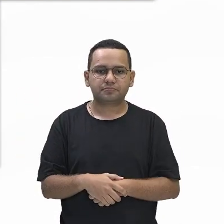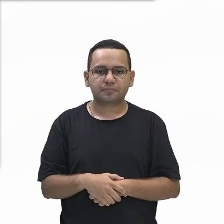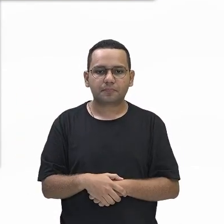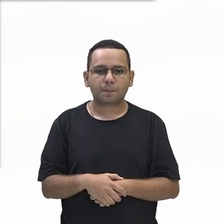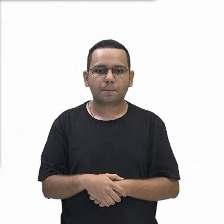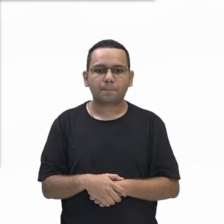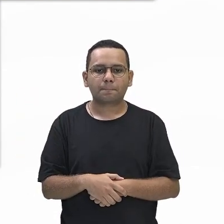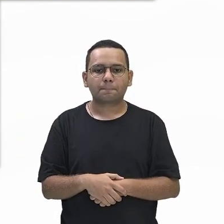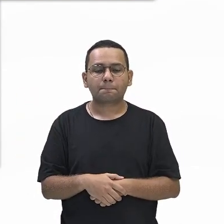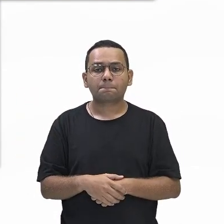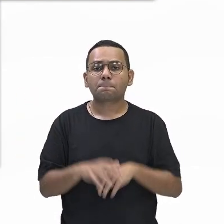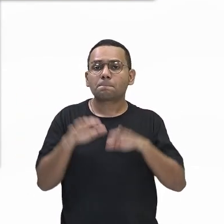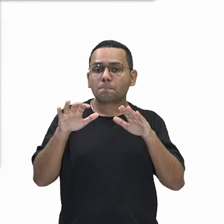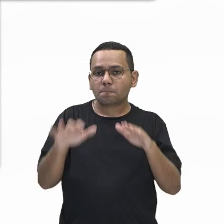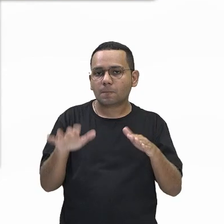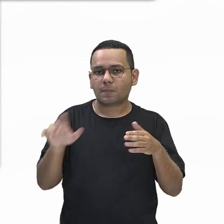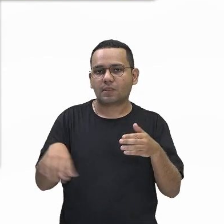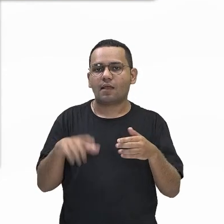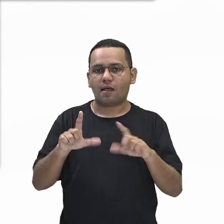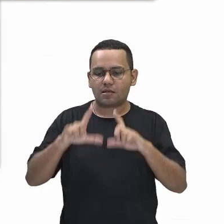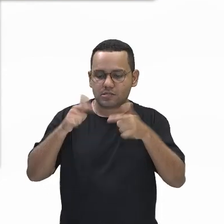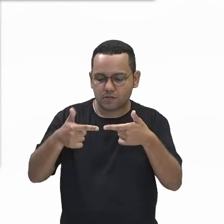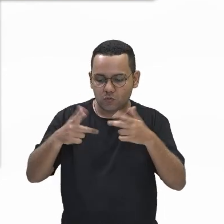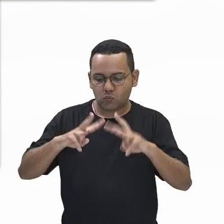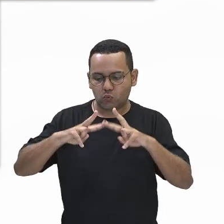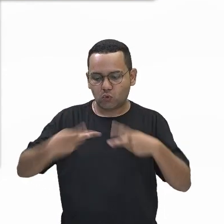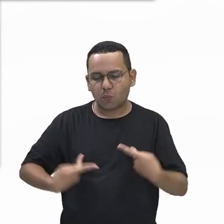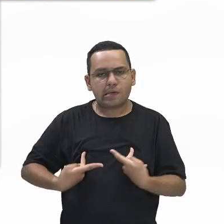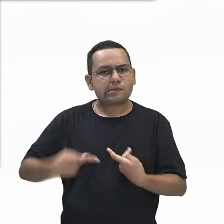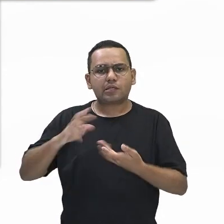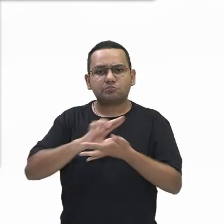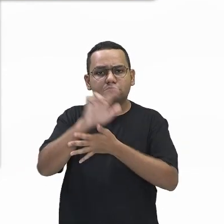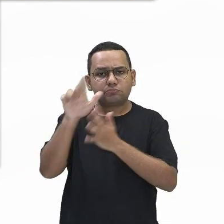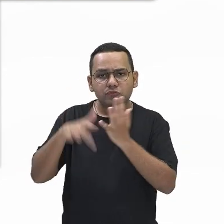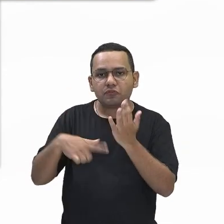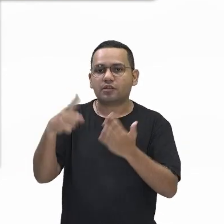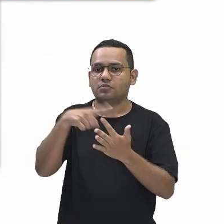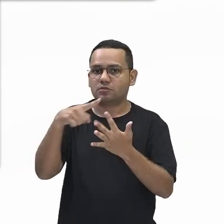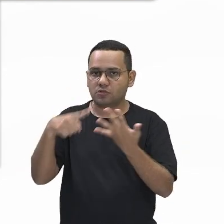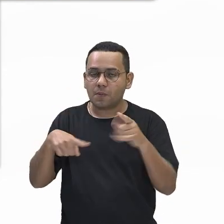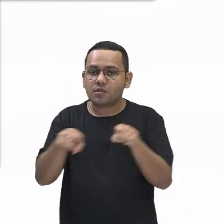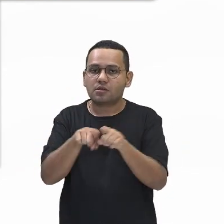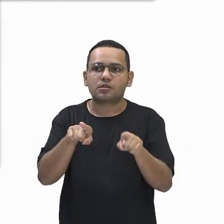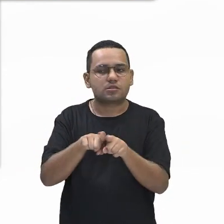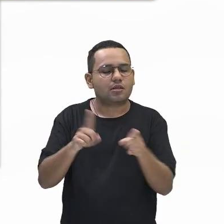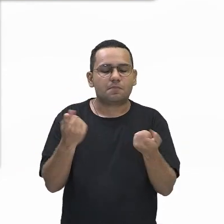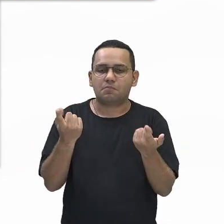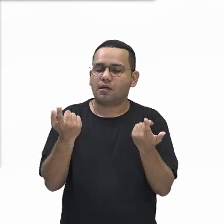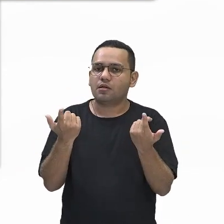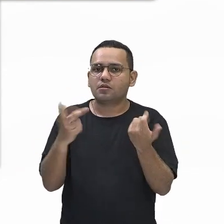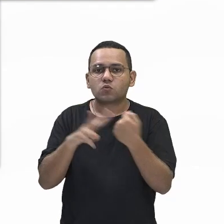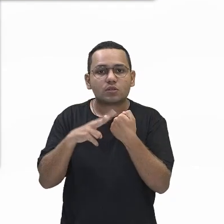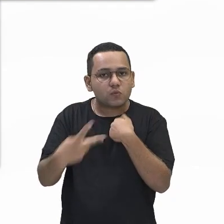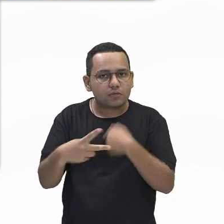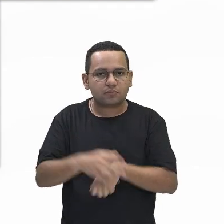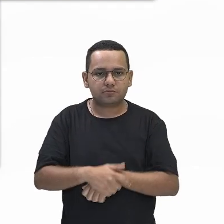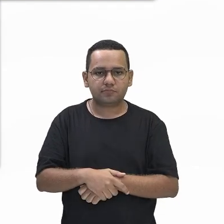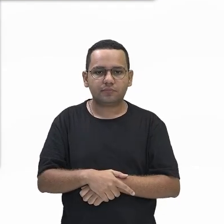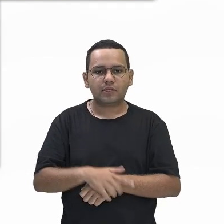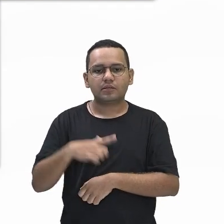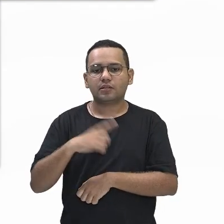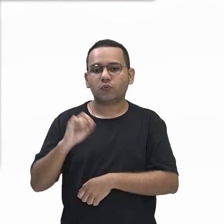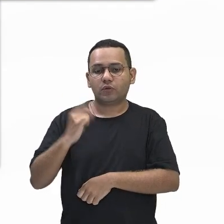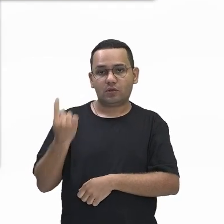pode ocorrer de diversas formas e em diferentes escalas, desde ações individuais